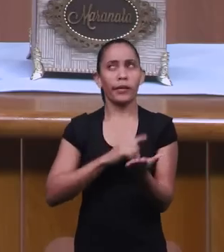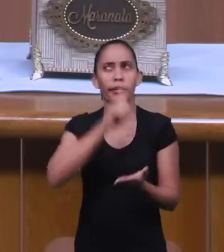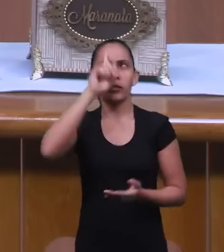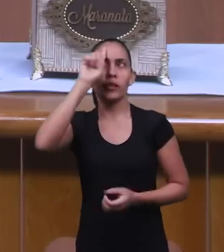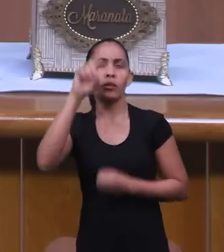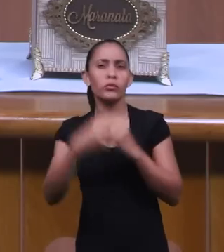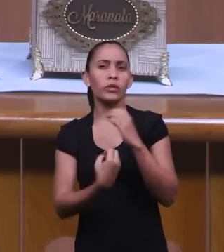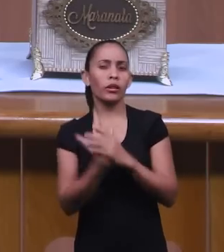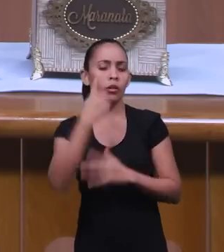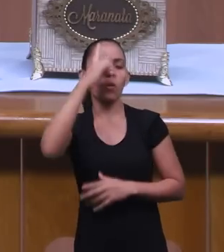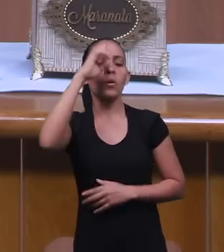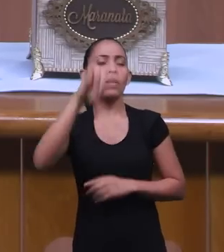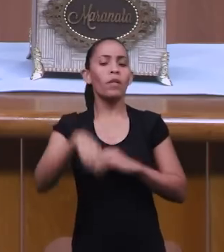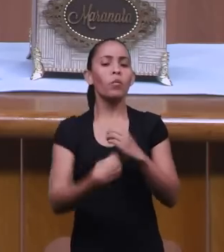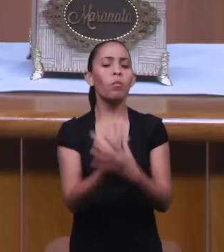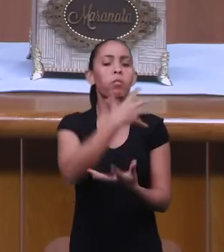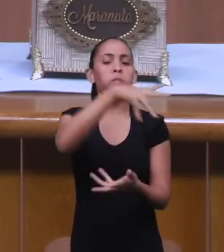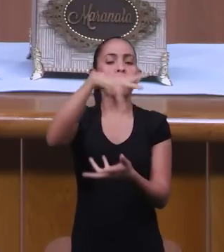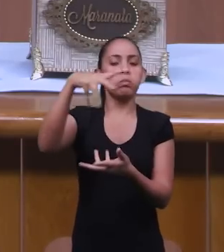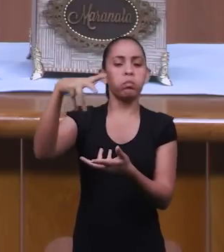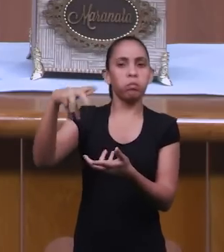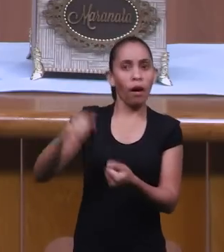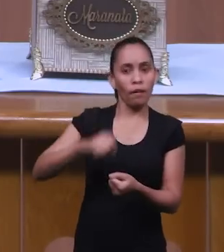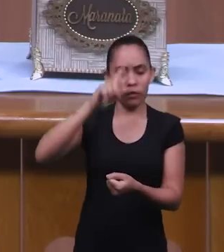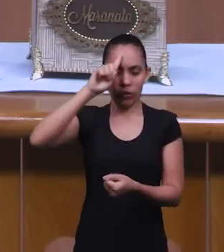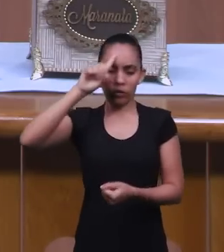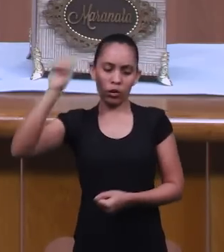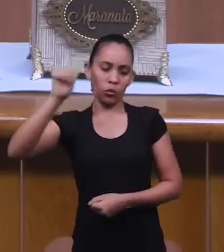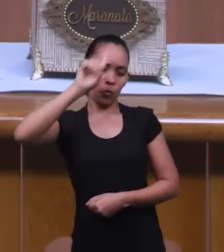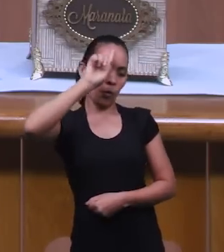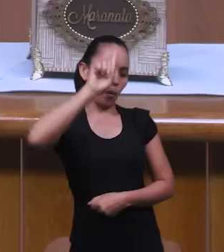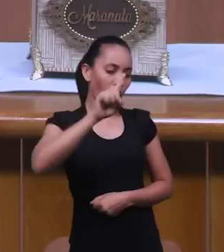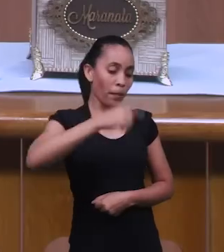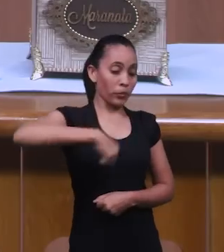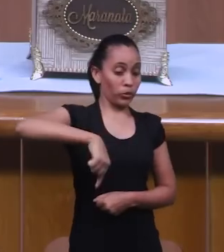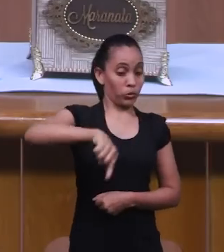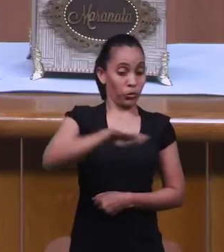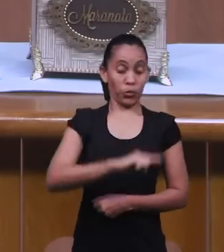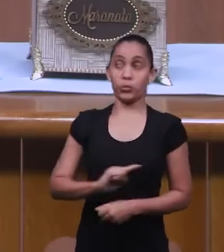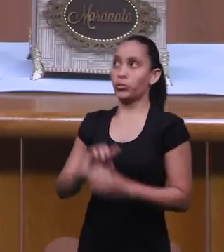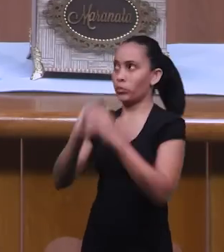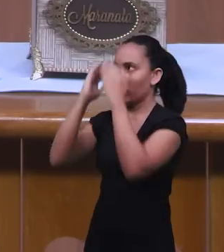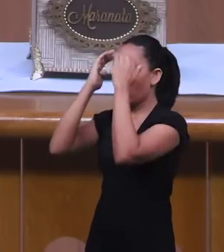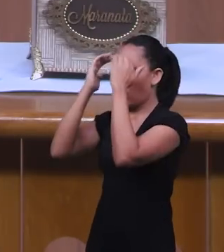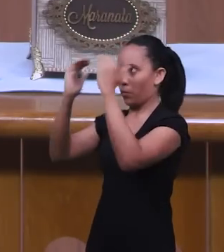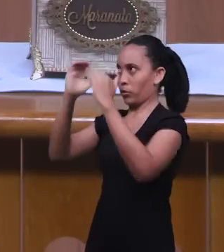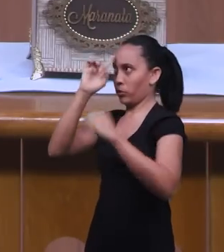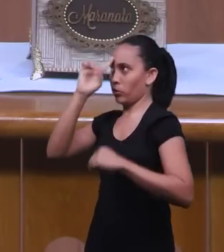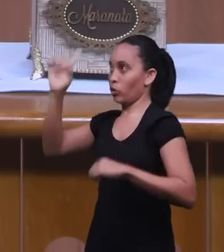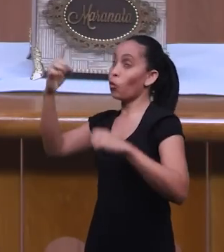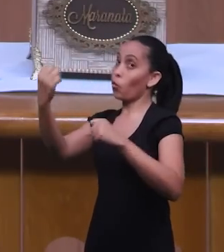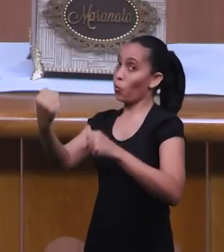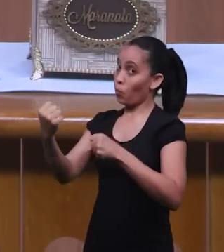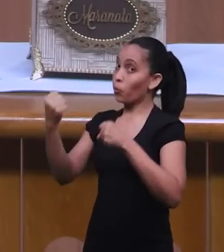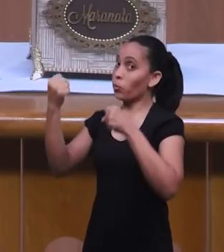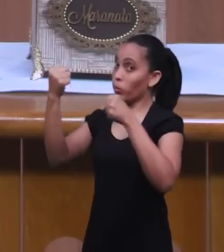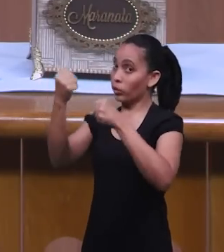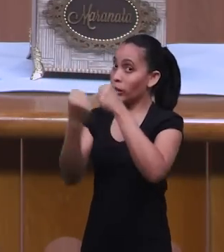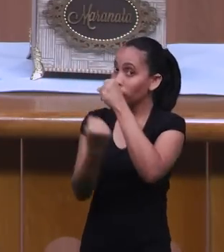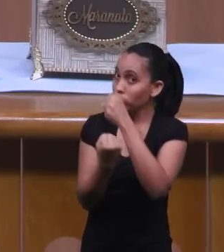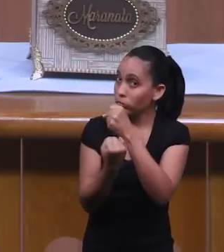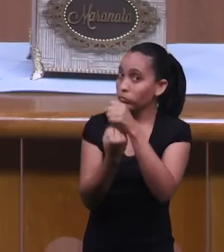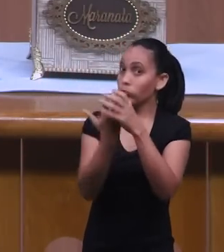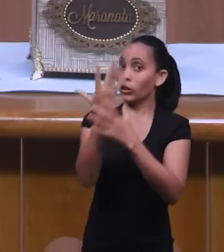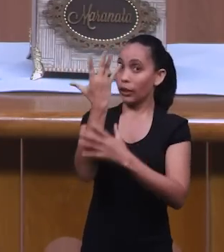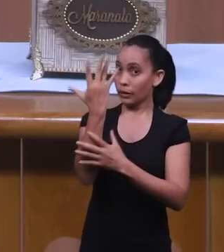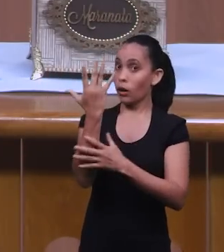palavra, também Ele deu a sua palavra para ser seguida, que tem o mesmo poder de